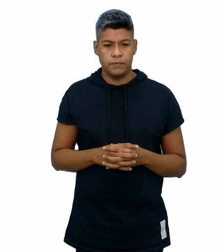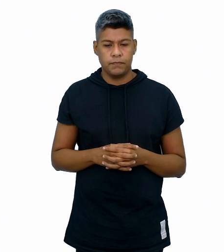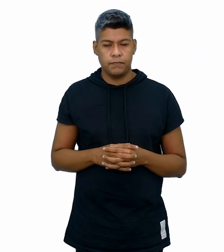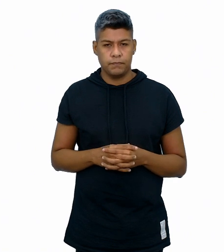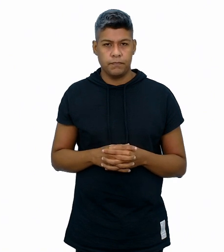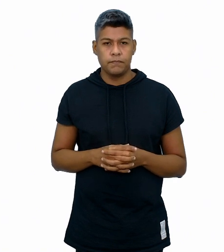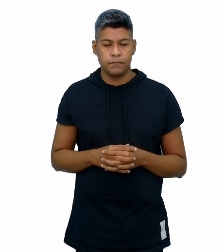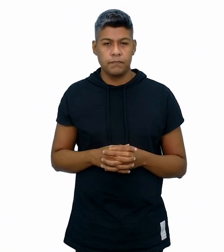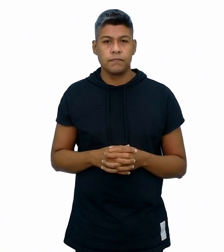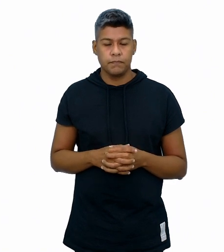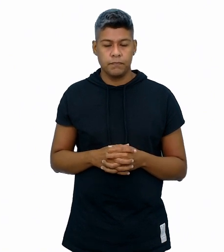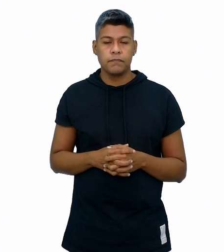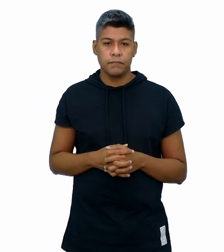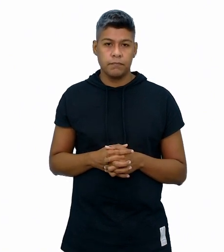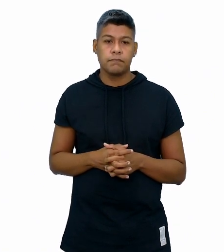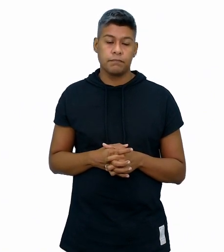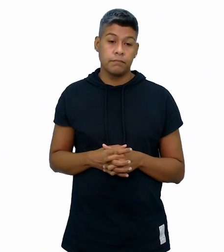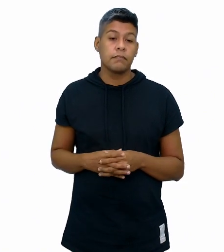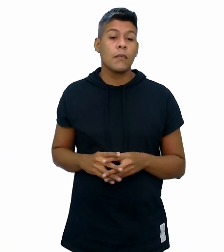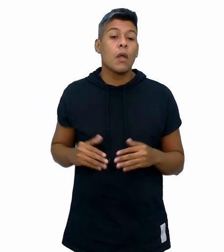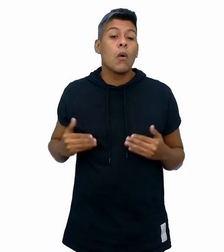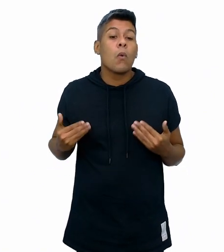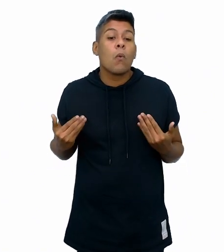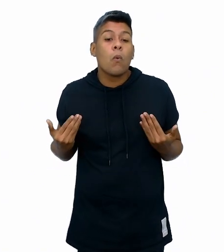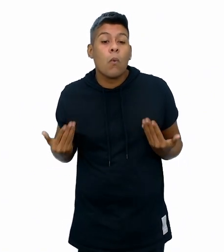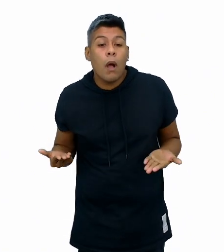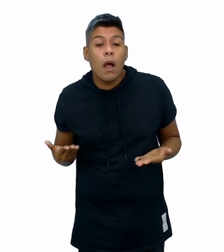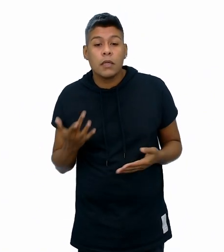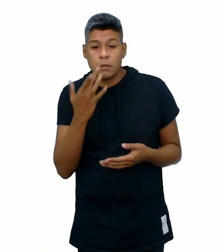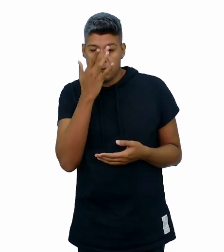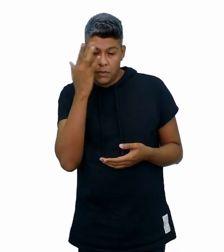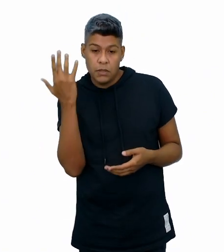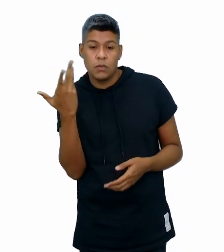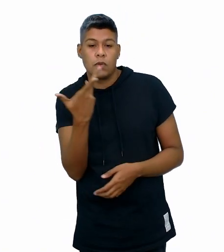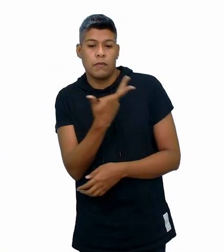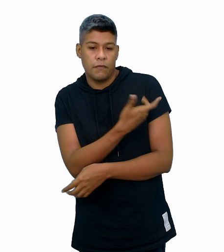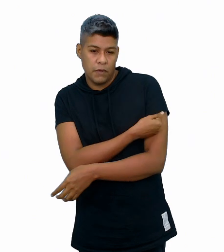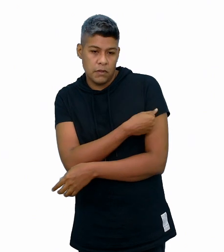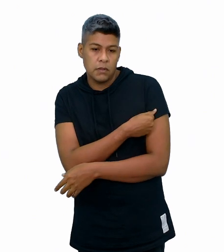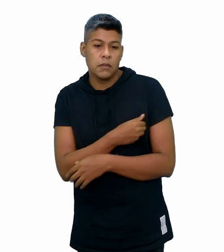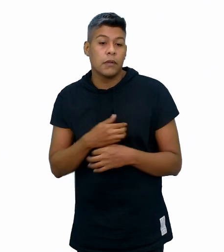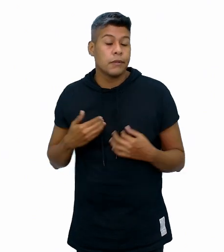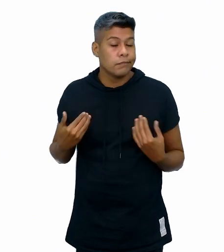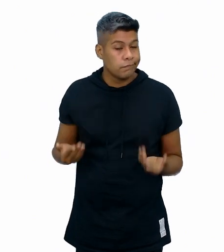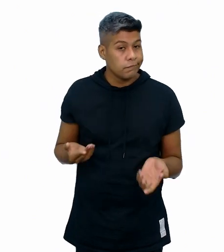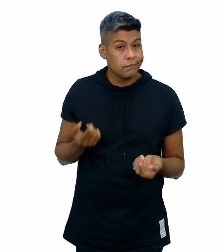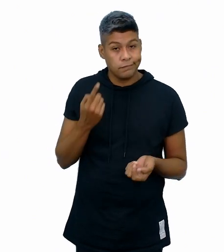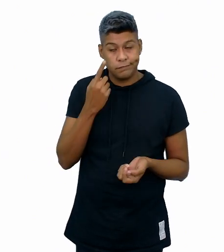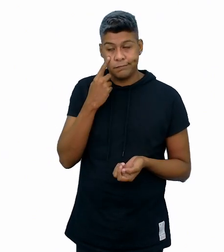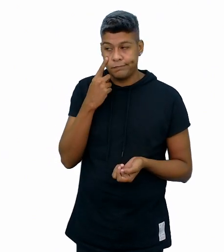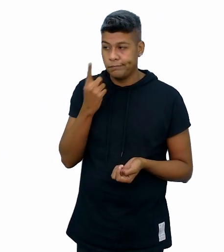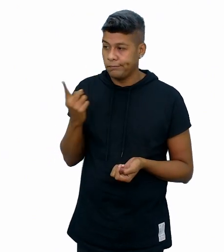Caso, né, voltando aqui, né, quais pessoas serão vacinadas? Né? Olhem só,